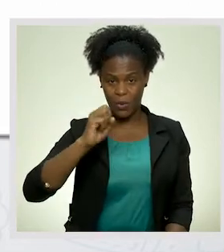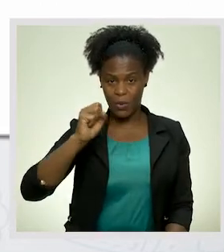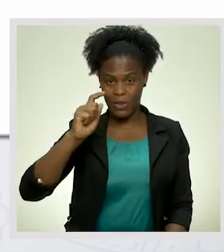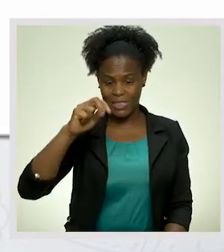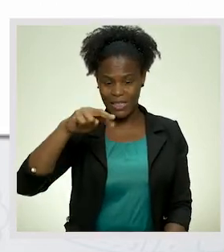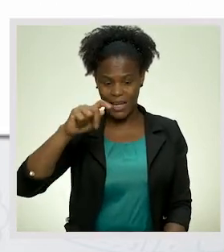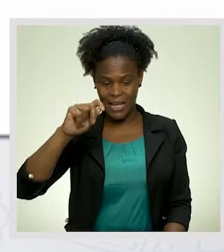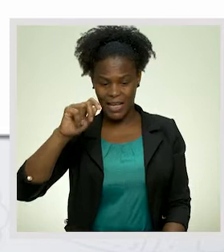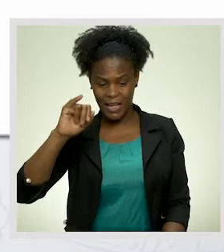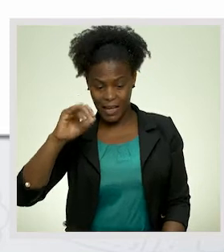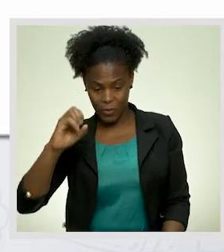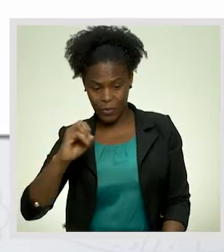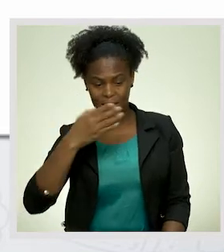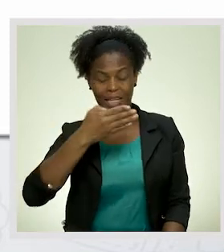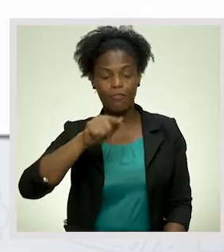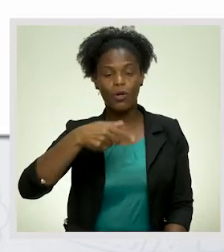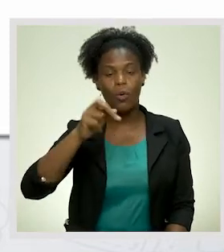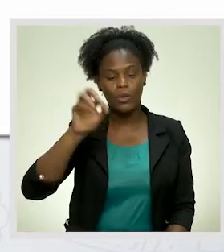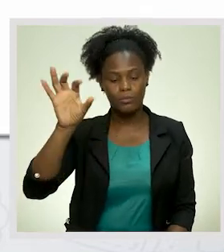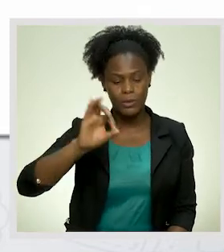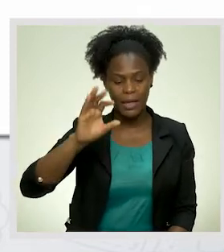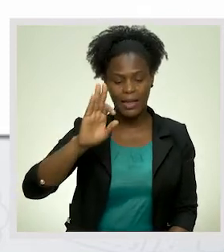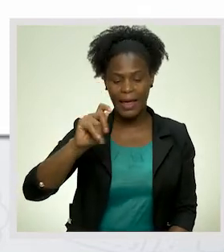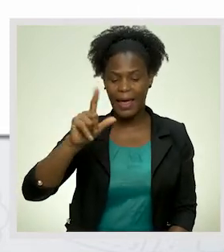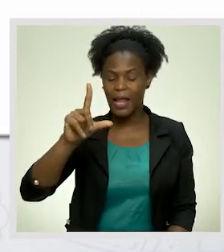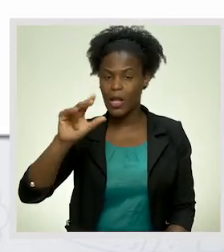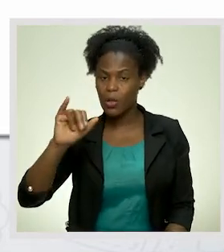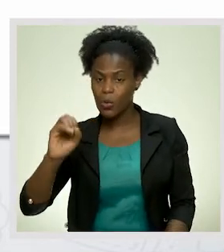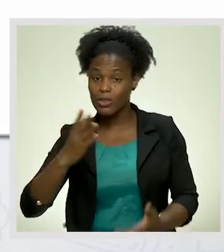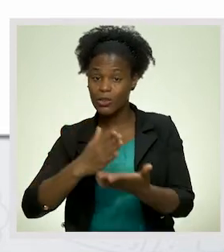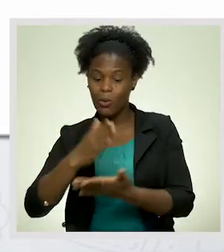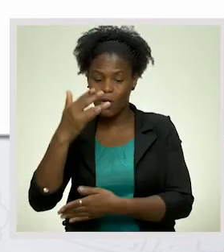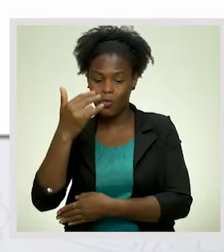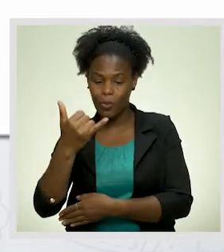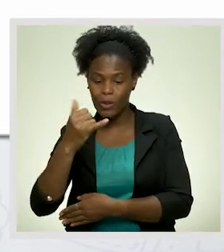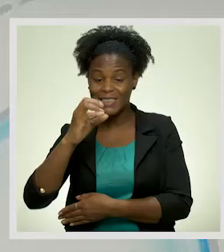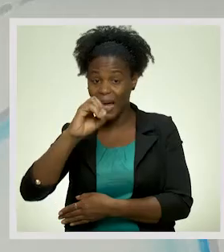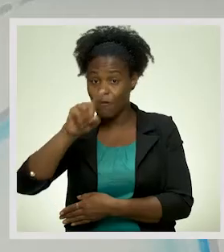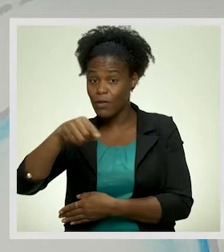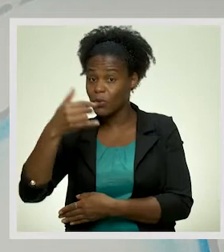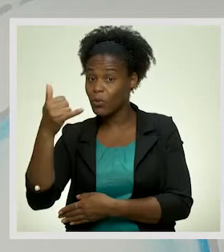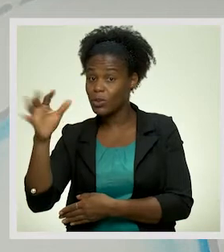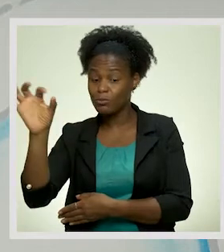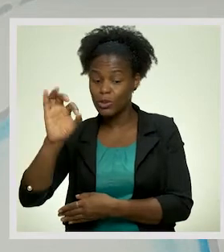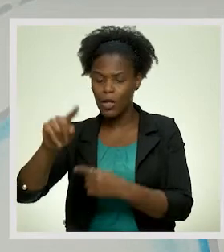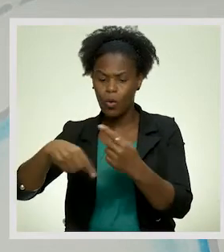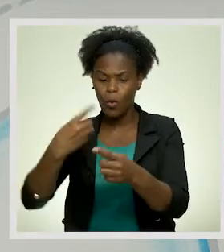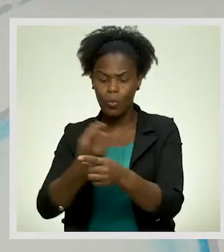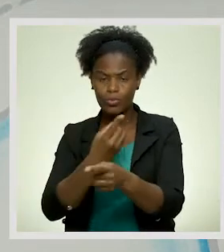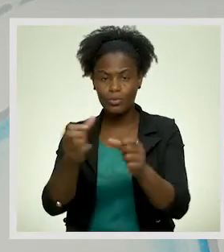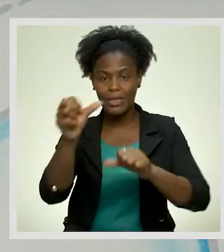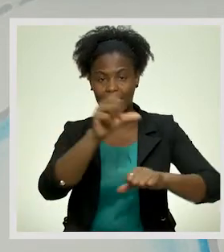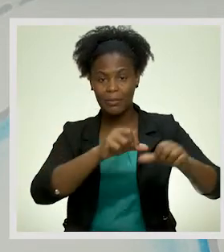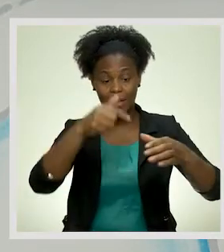hélio e apenas 0,2% dos restantes elementos químicos. Dentre eles, nós podemos encontrar